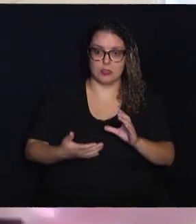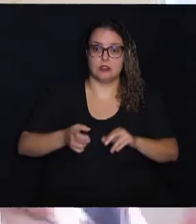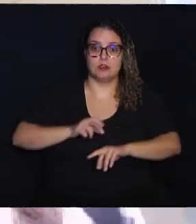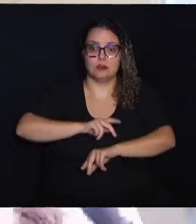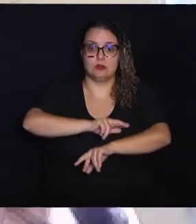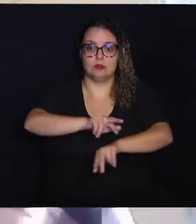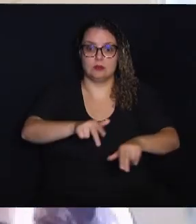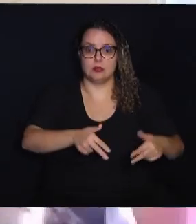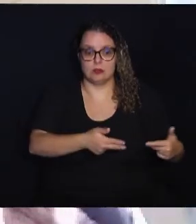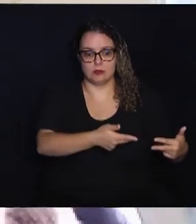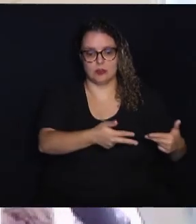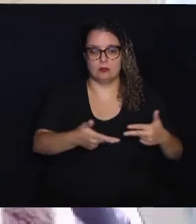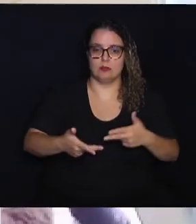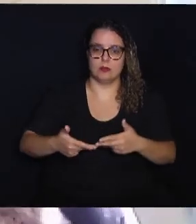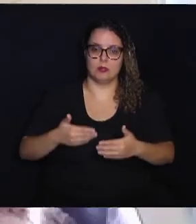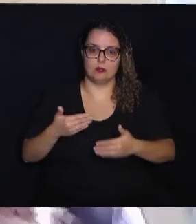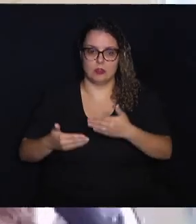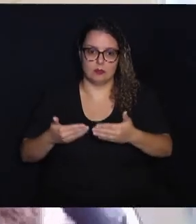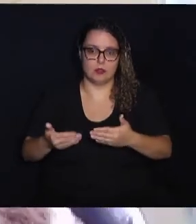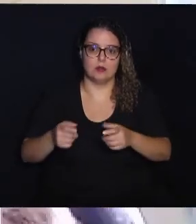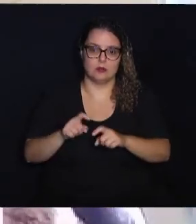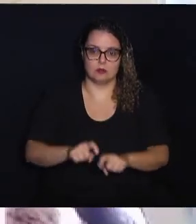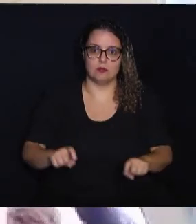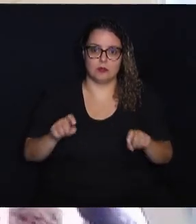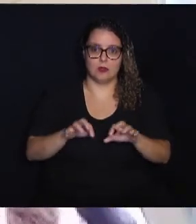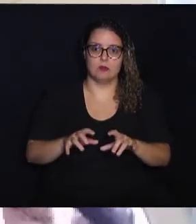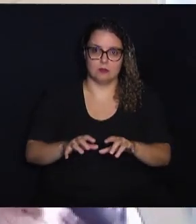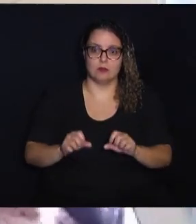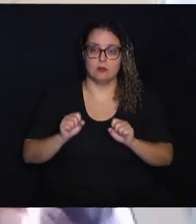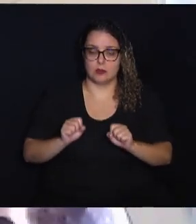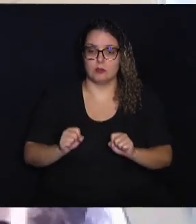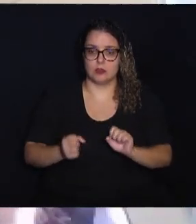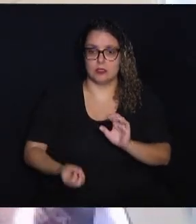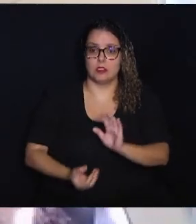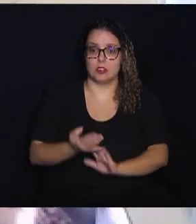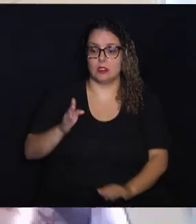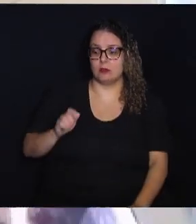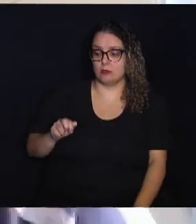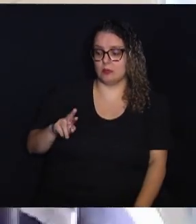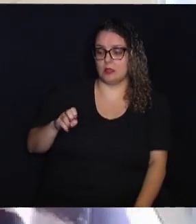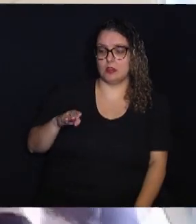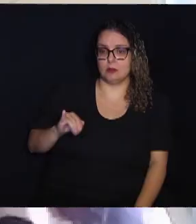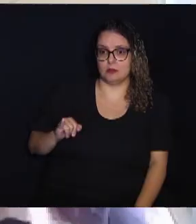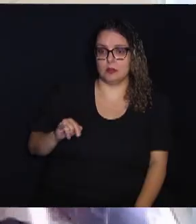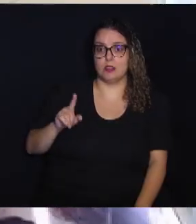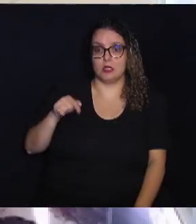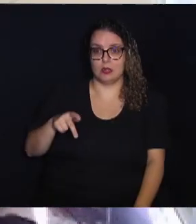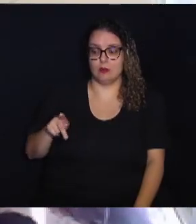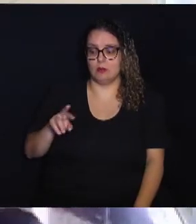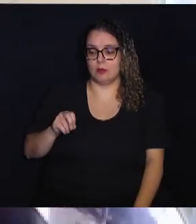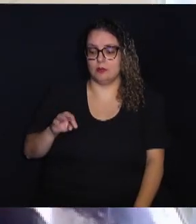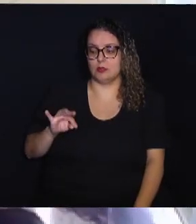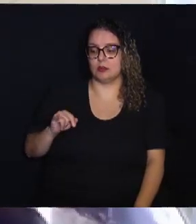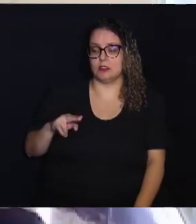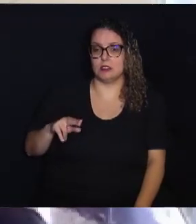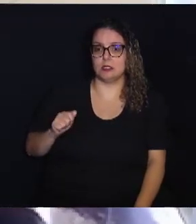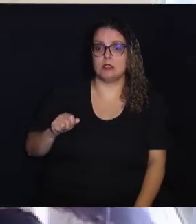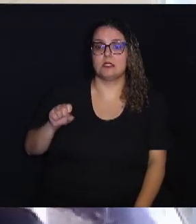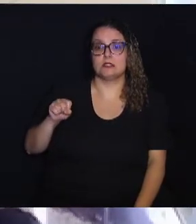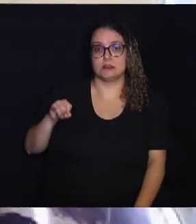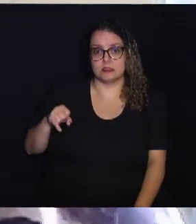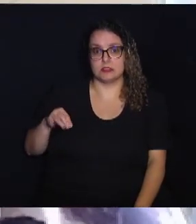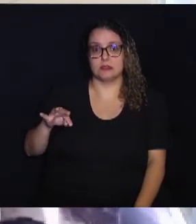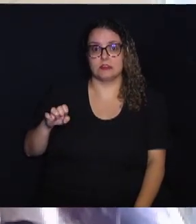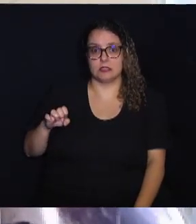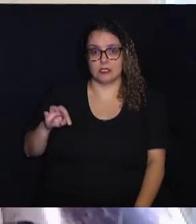características dessas muitas sequências que a gente gerou no computador para criar a Barbie. Então, a Barbie é uma proteína